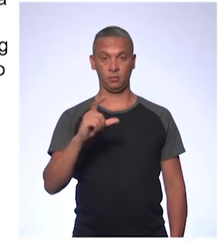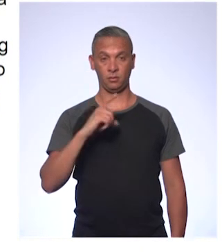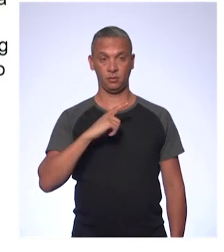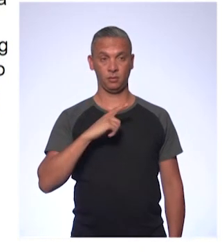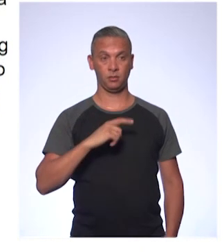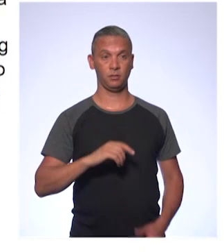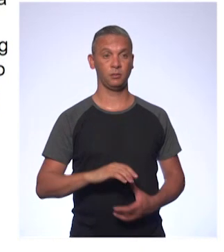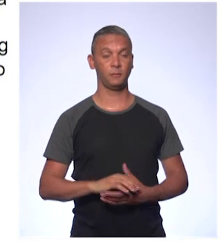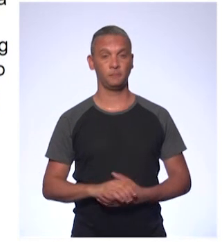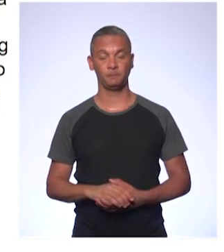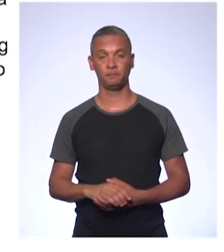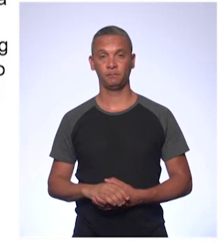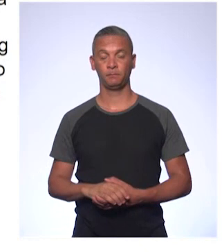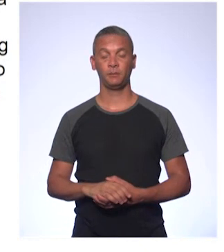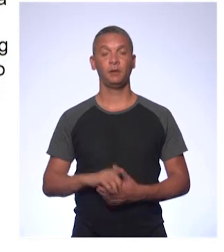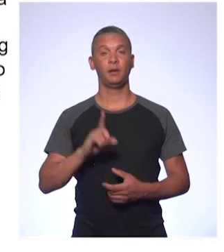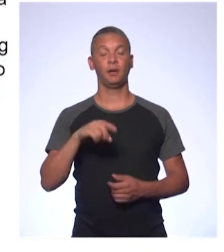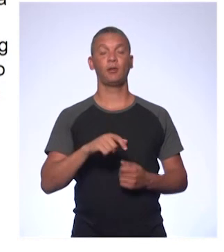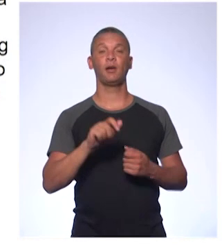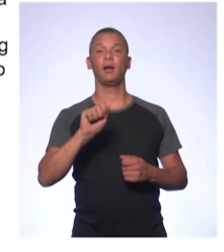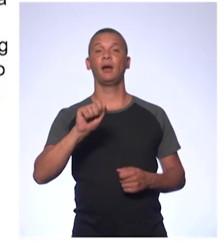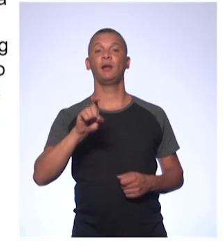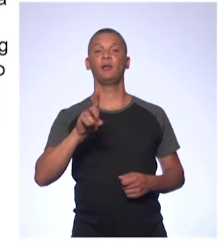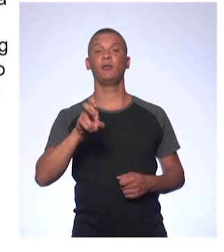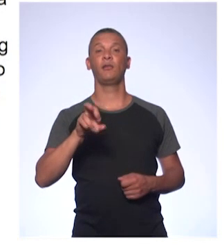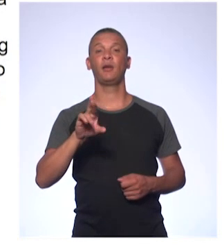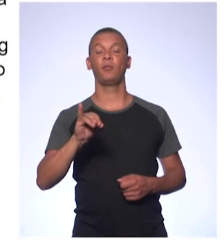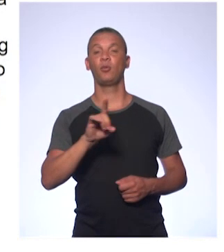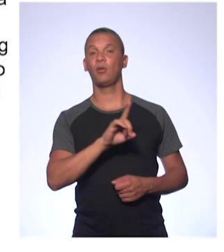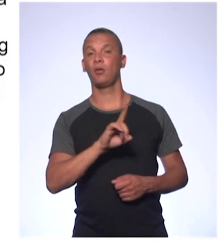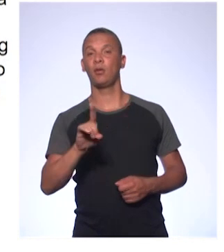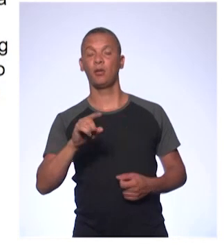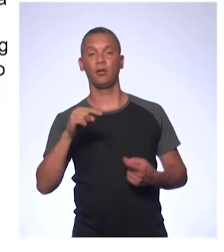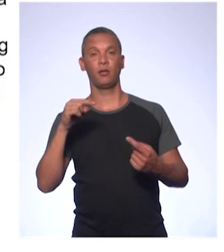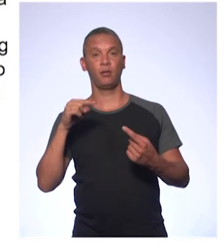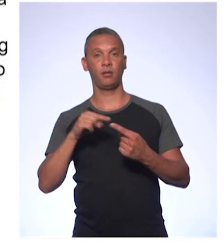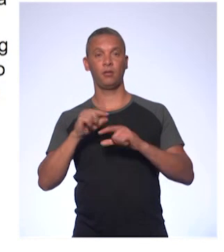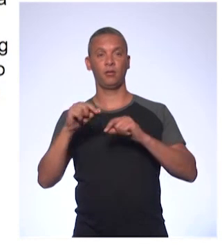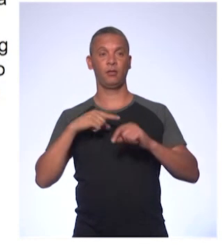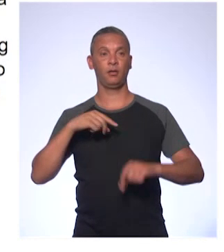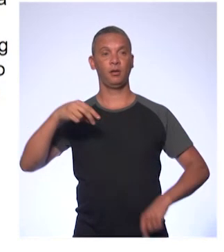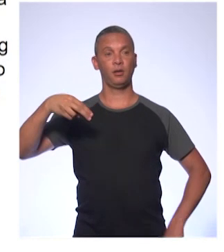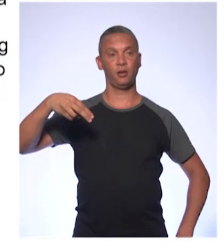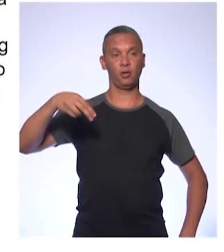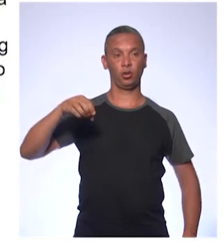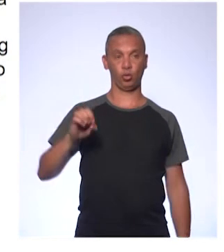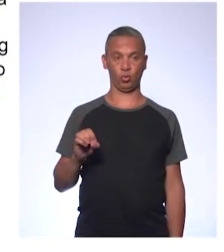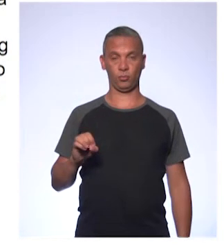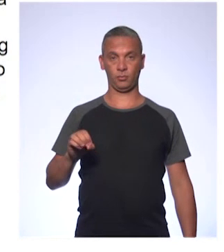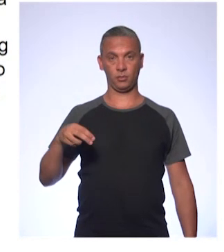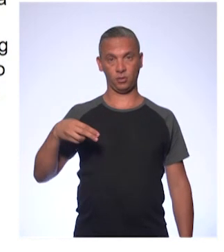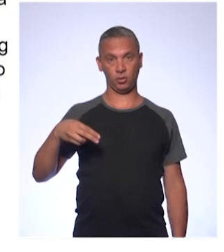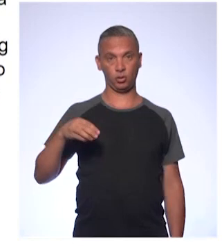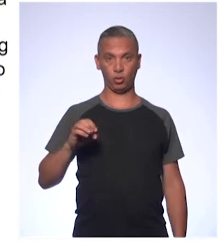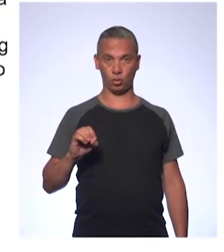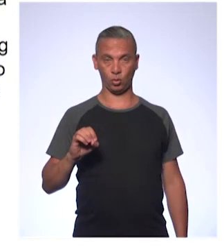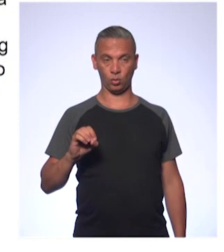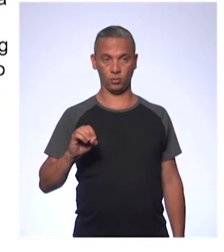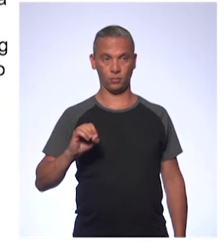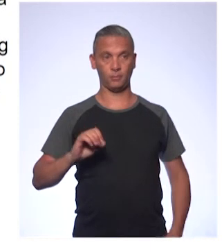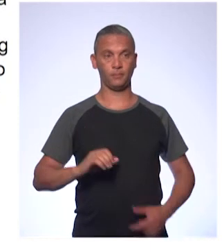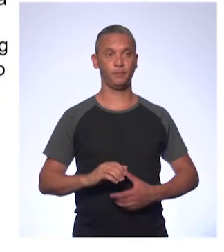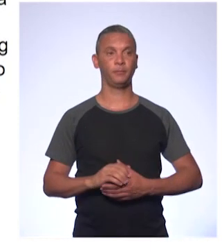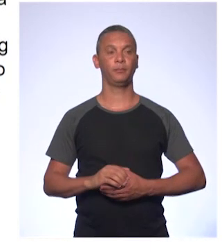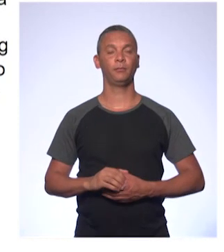o advérbio de negação no, né? Depois de piso,